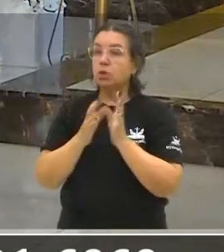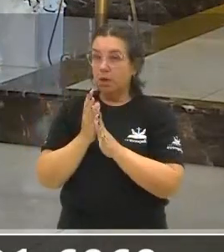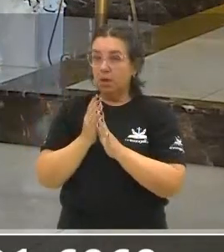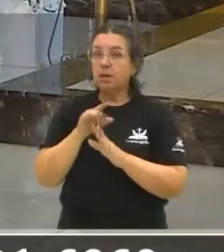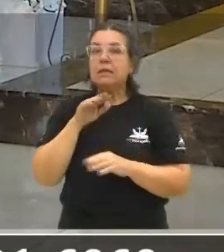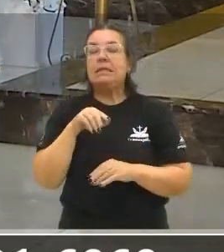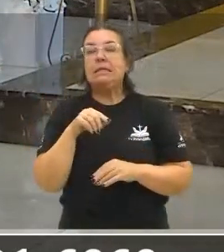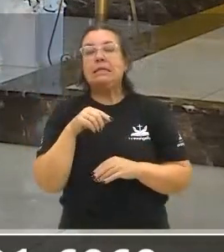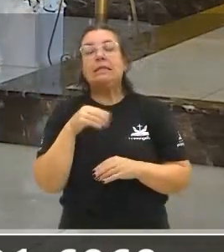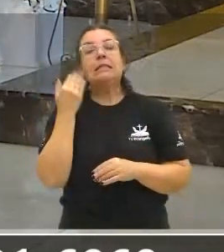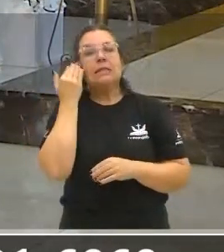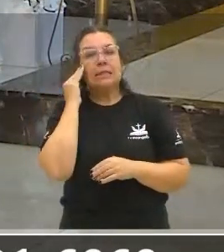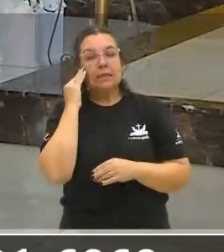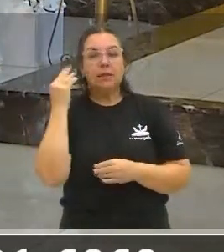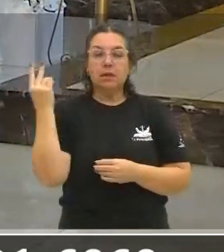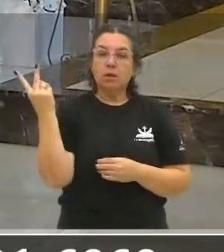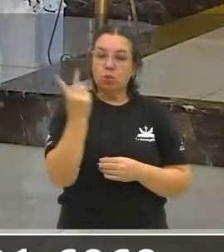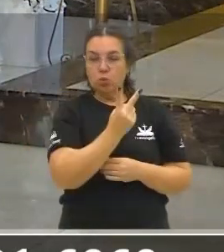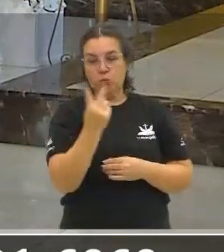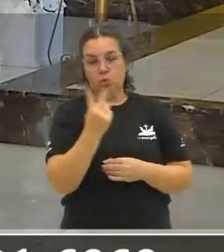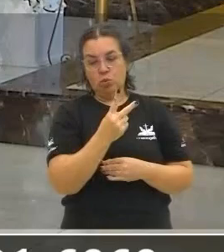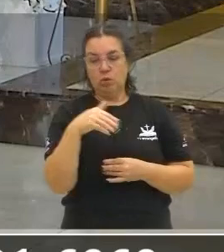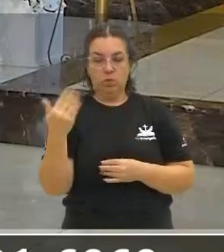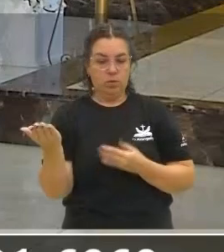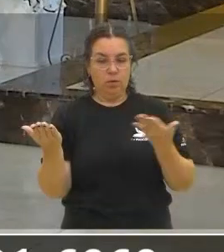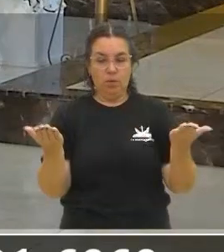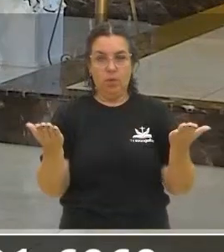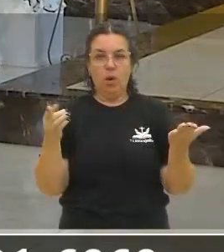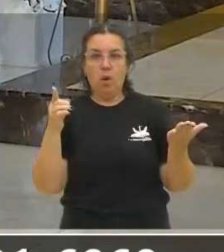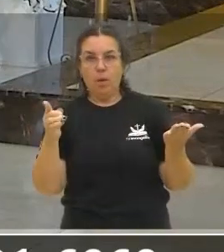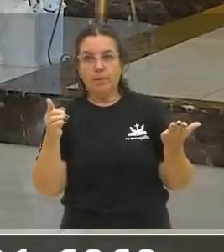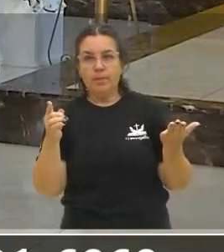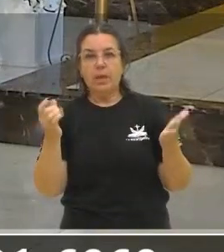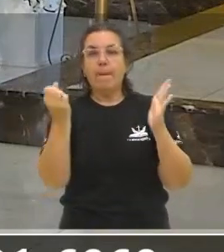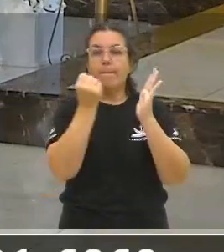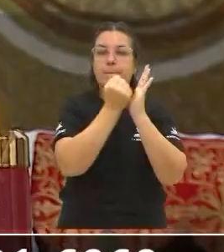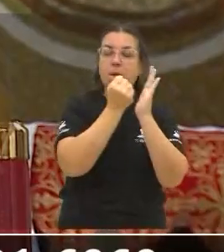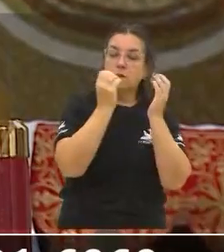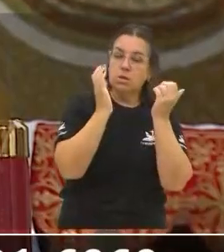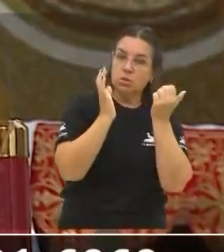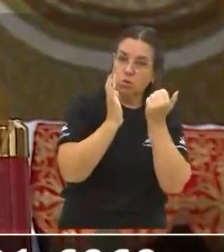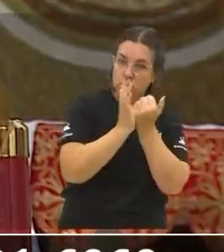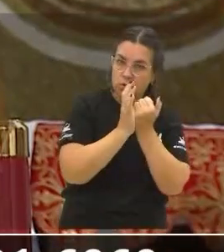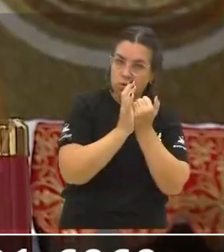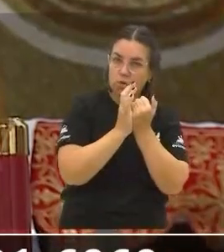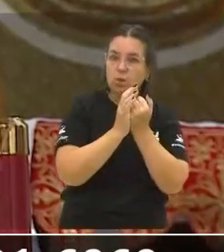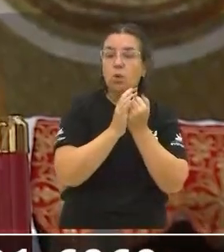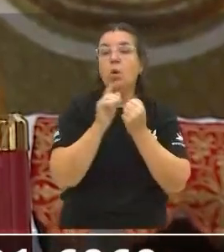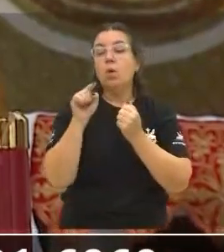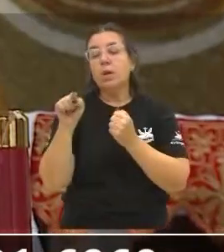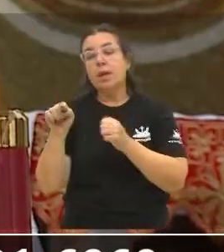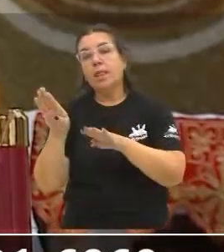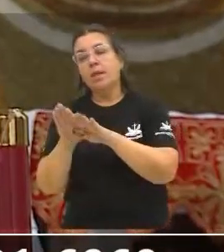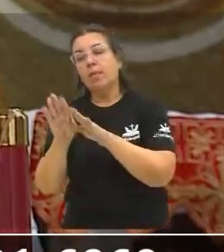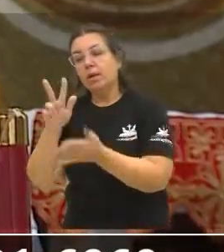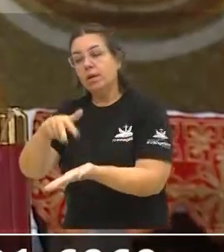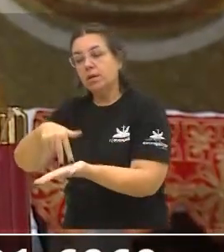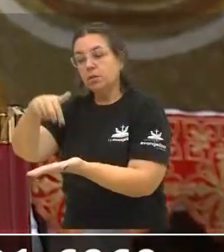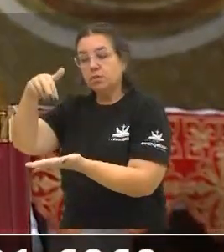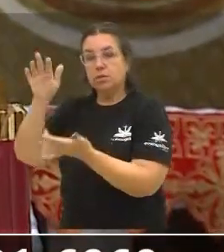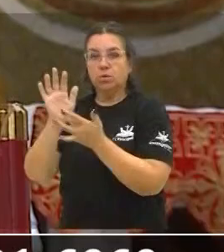tem que entender esses dois lados, a paixão e a ressurreição, duas